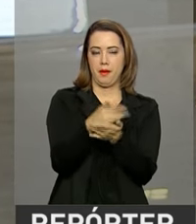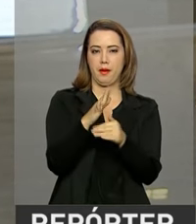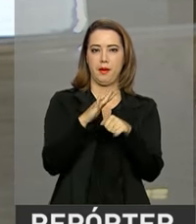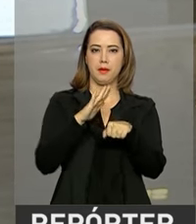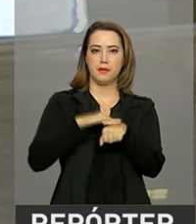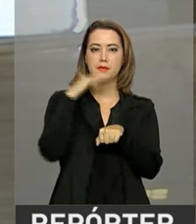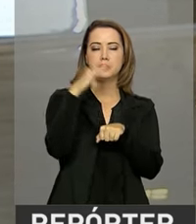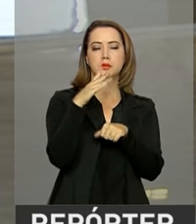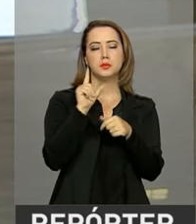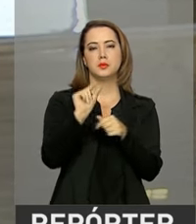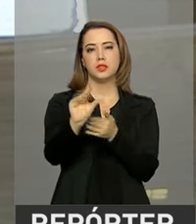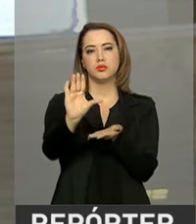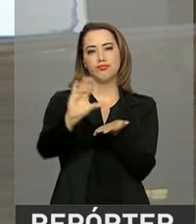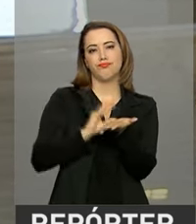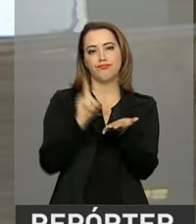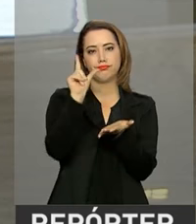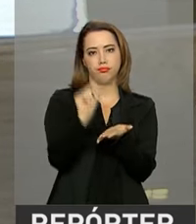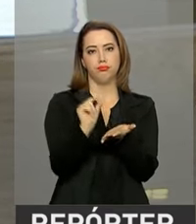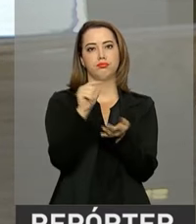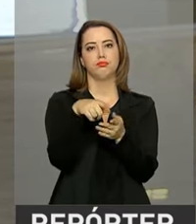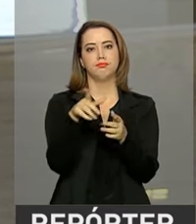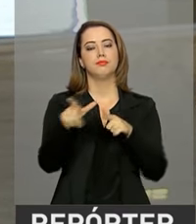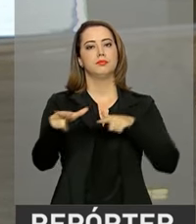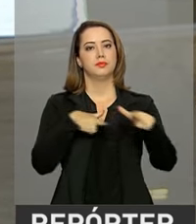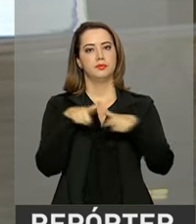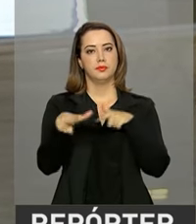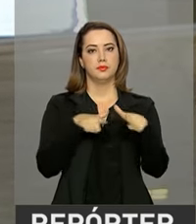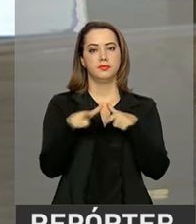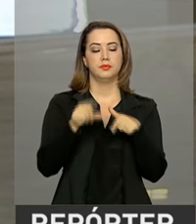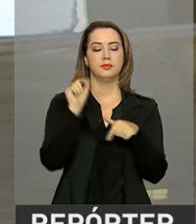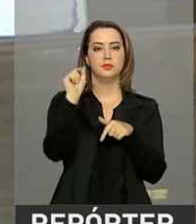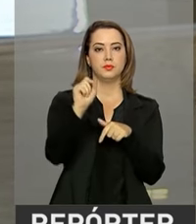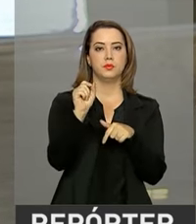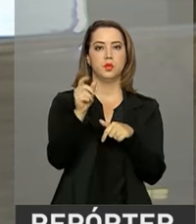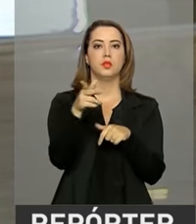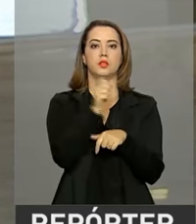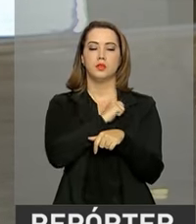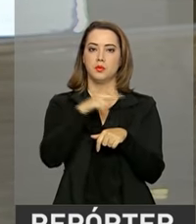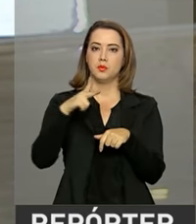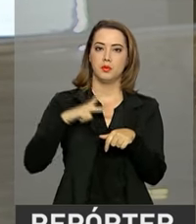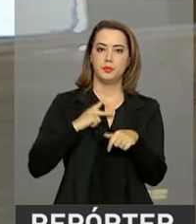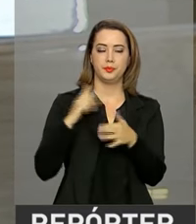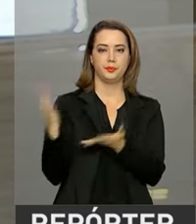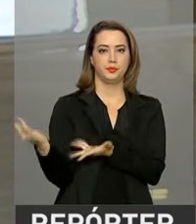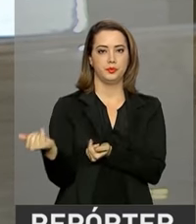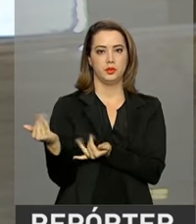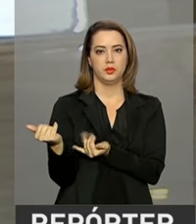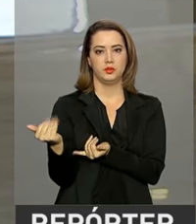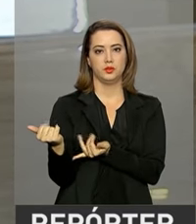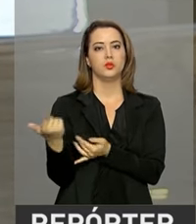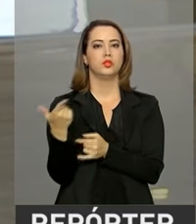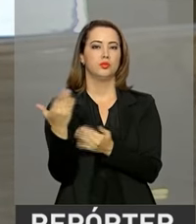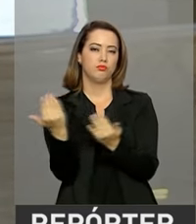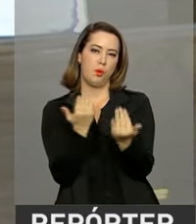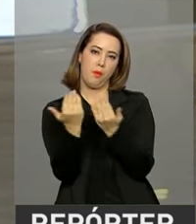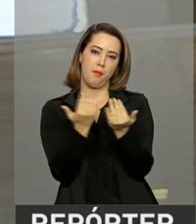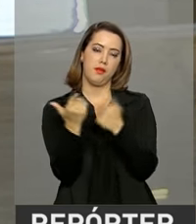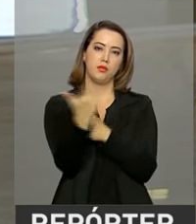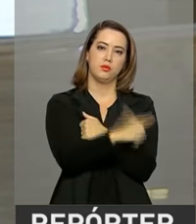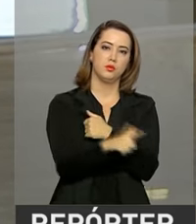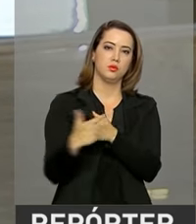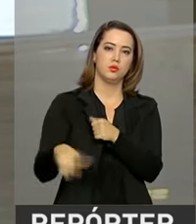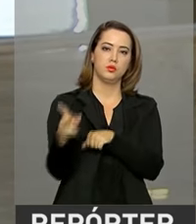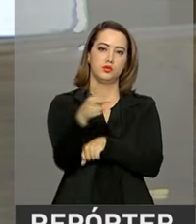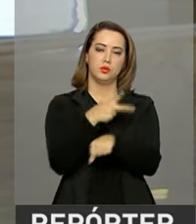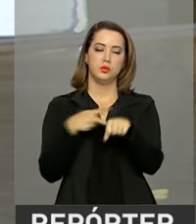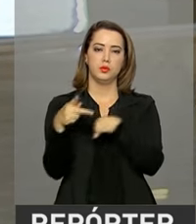em contribuições, e o trabalhador brasileiro ainda se aposenta muito jovem em relação ao resto do mundo, com uma idade média